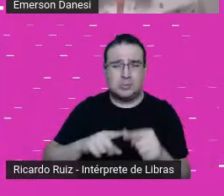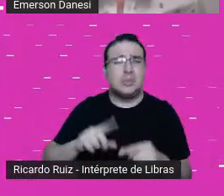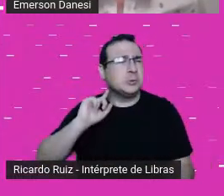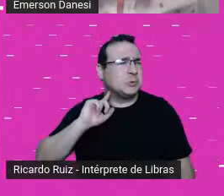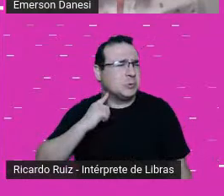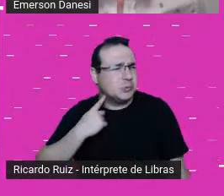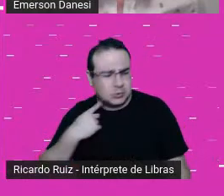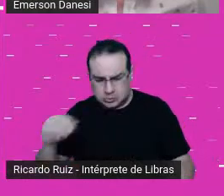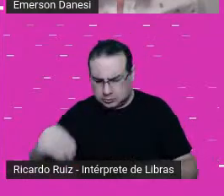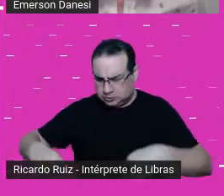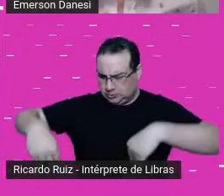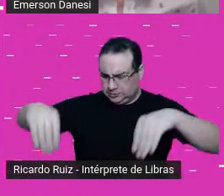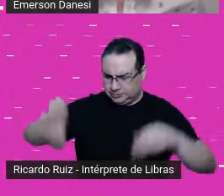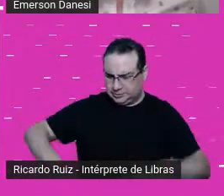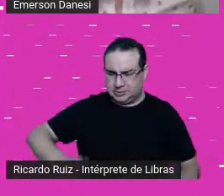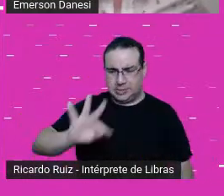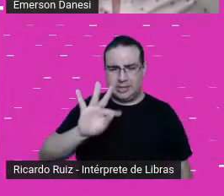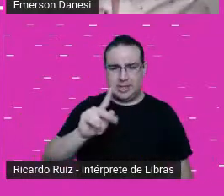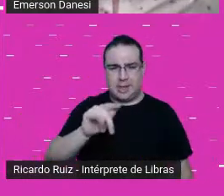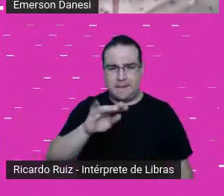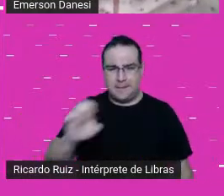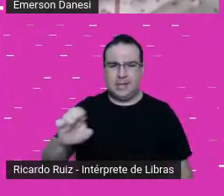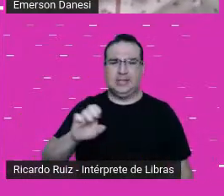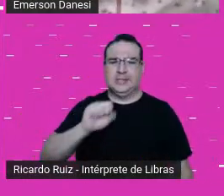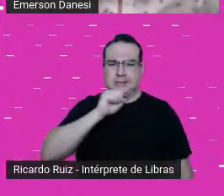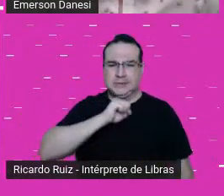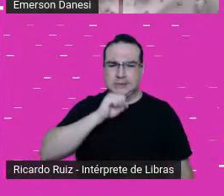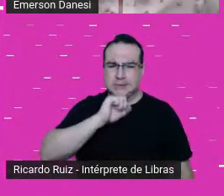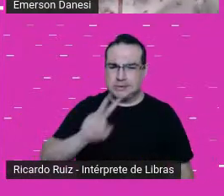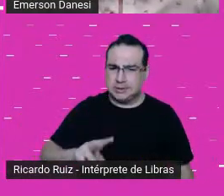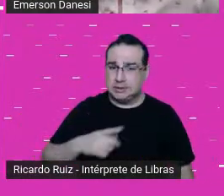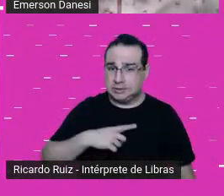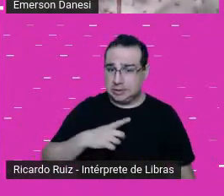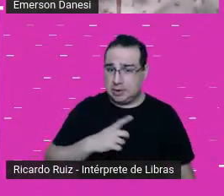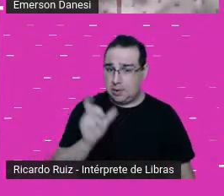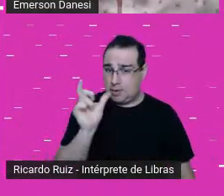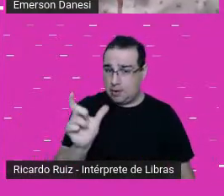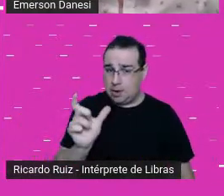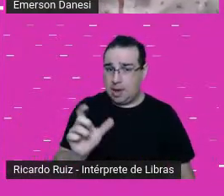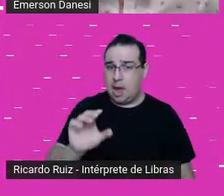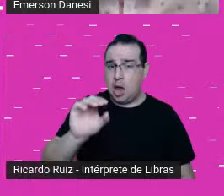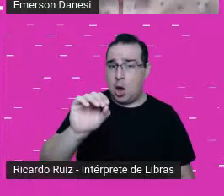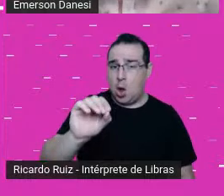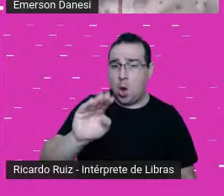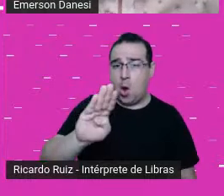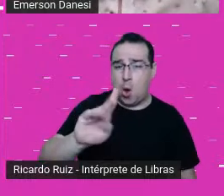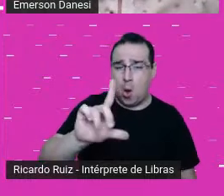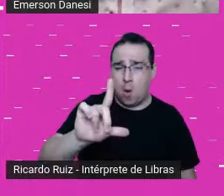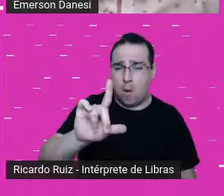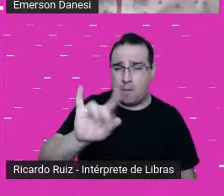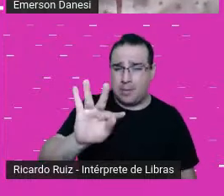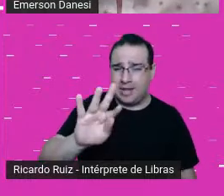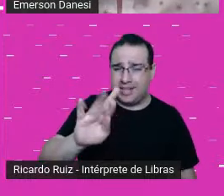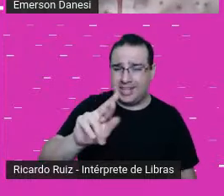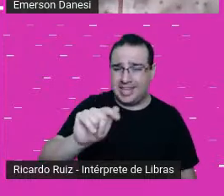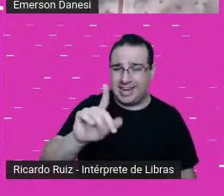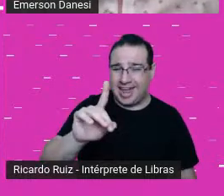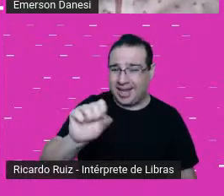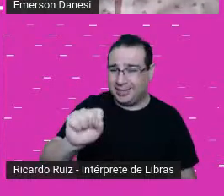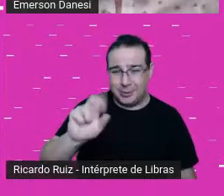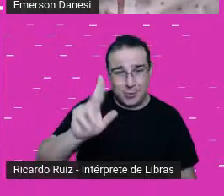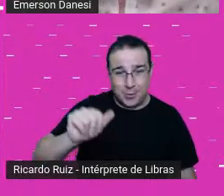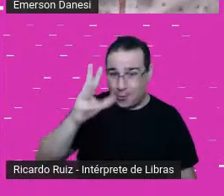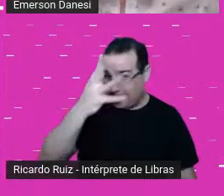sujos, meio usados, desgastados, tinha até uma palavra, obliterados, que eu nunca esqueci